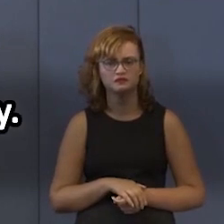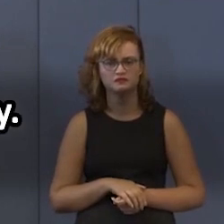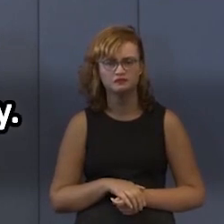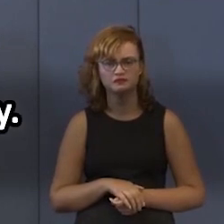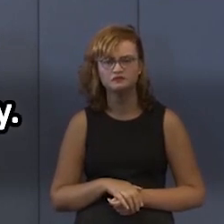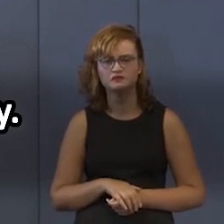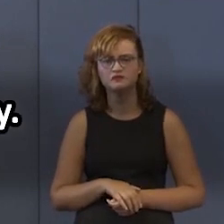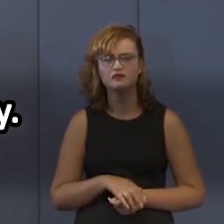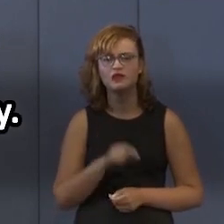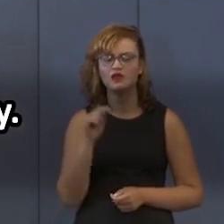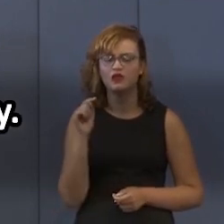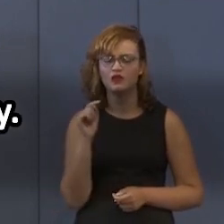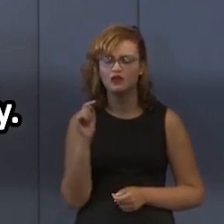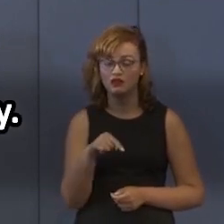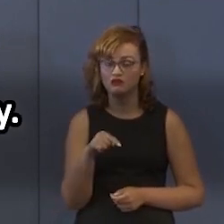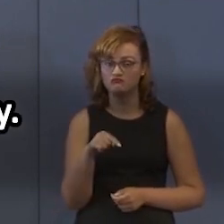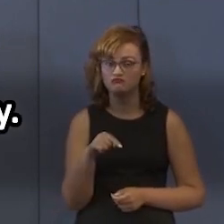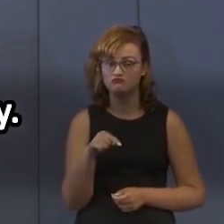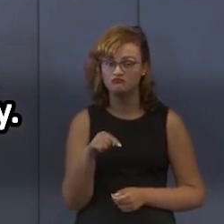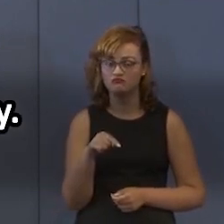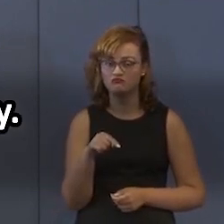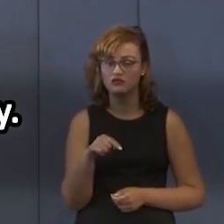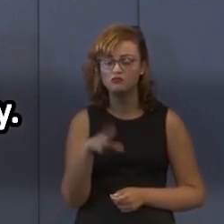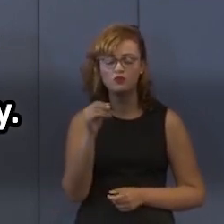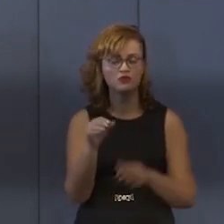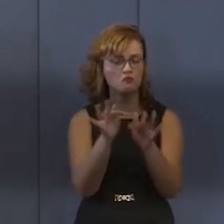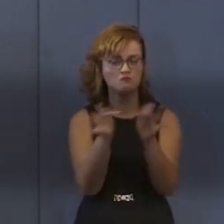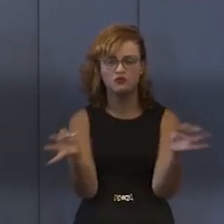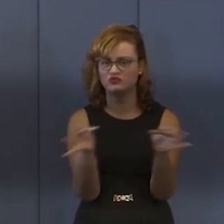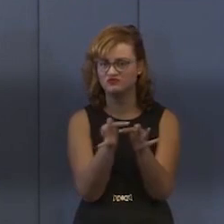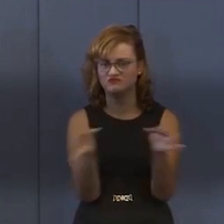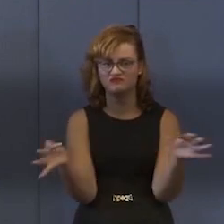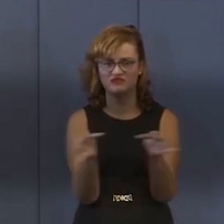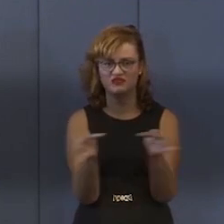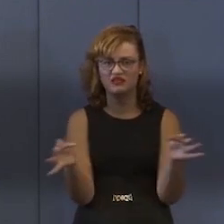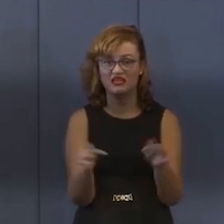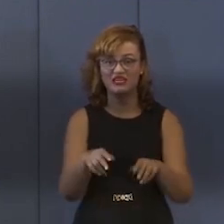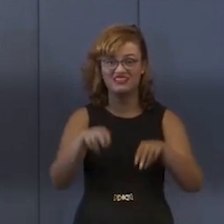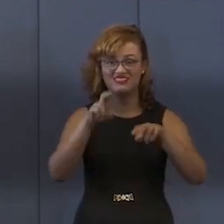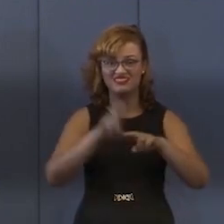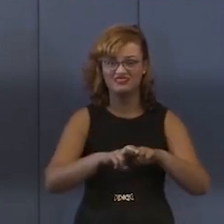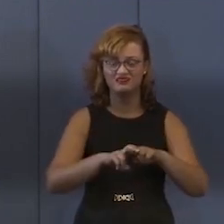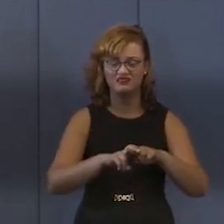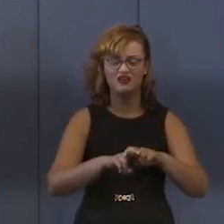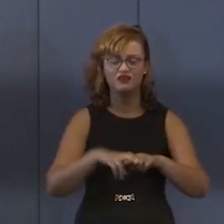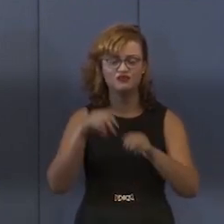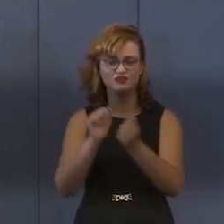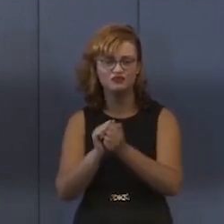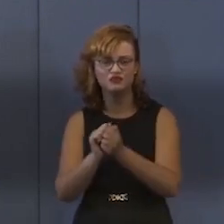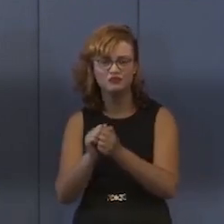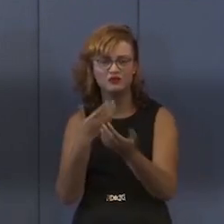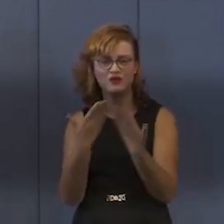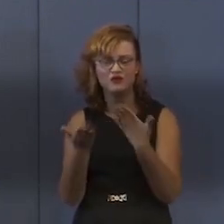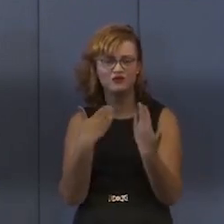e é dotado de uma suprema humildade. Sentar-se à mesa com o professor Razzoni é uma